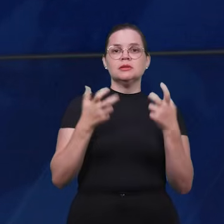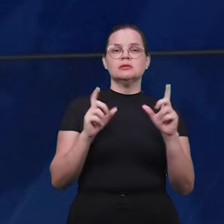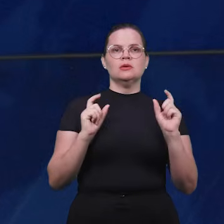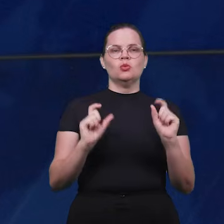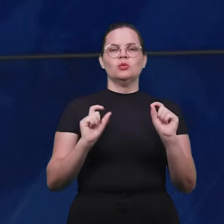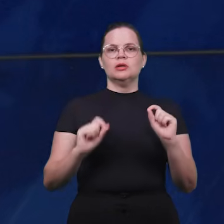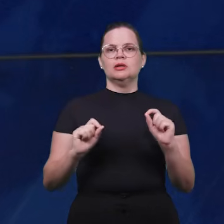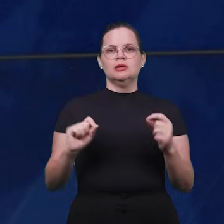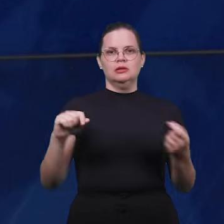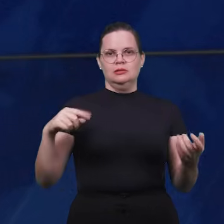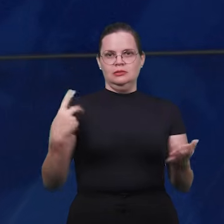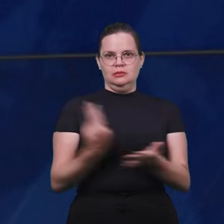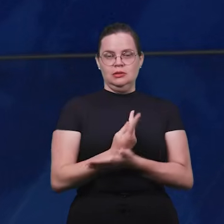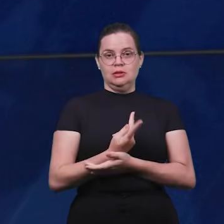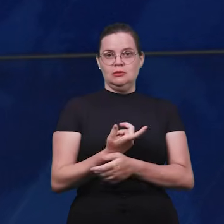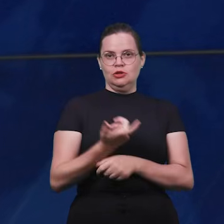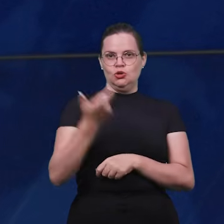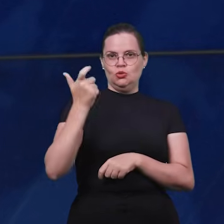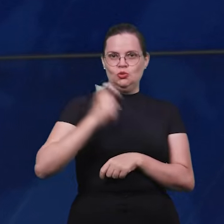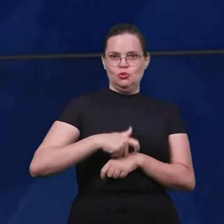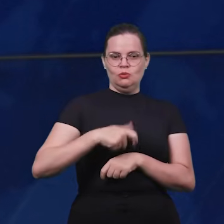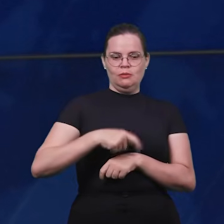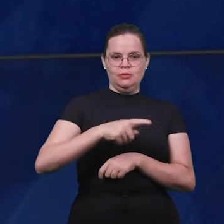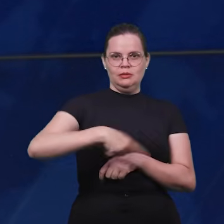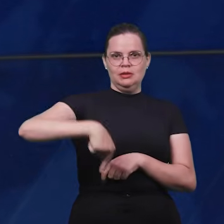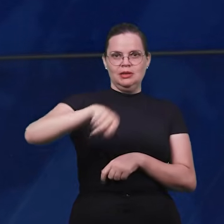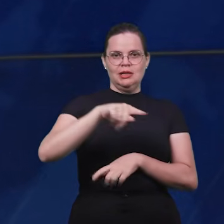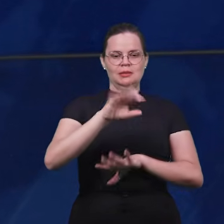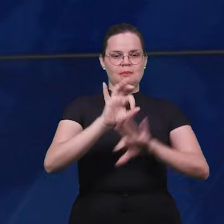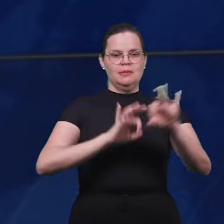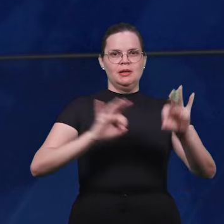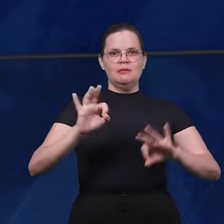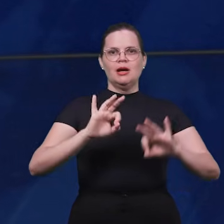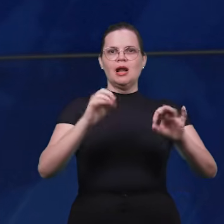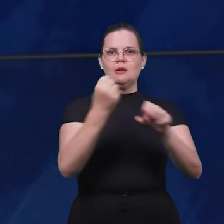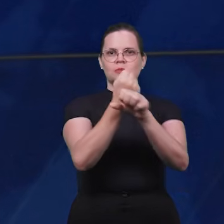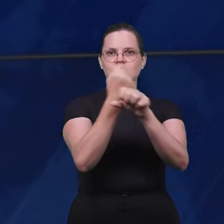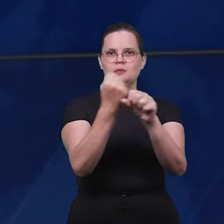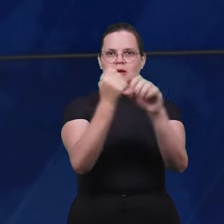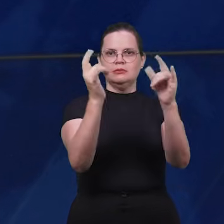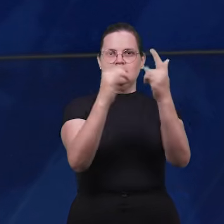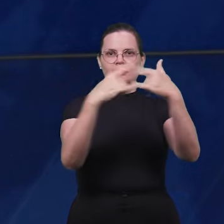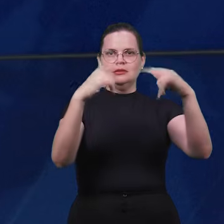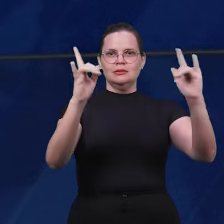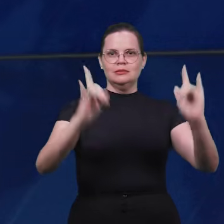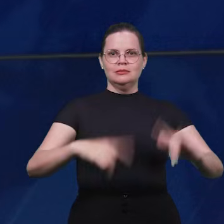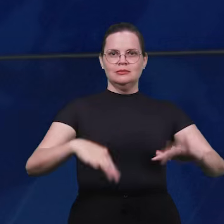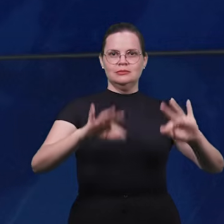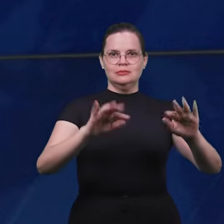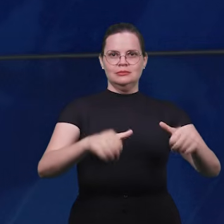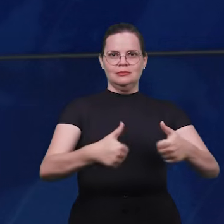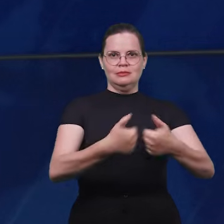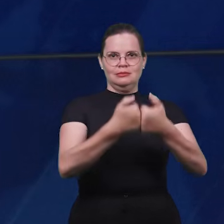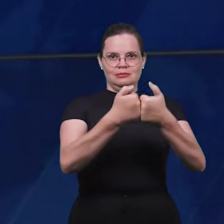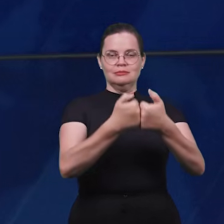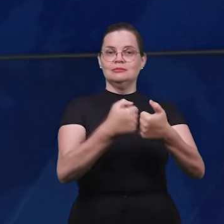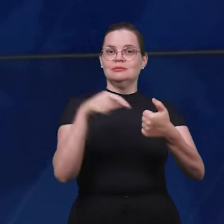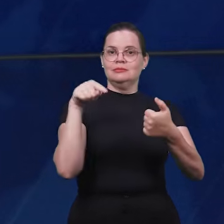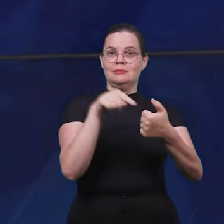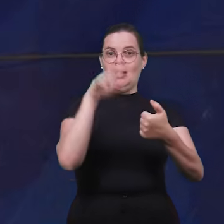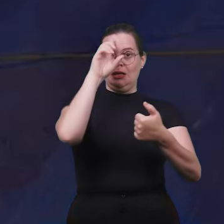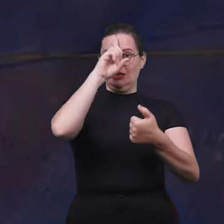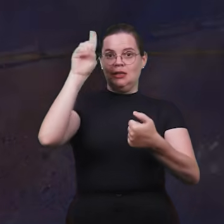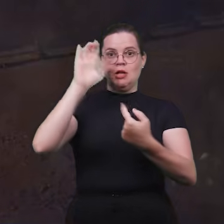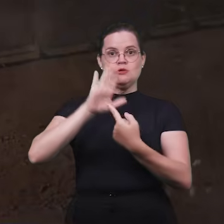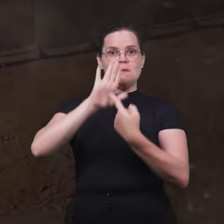que aconteceu quando eles construíram ali o tabernáculo. Aquele lugar cujo modelo Deus deu